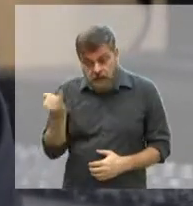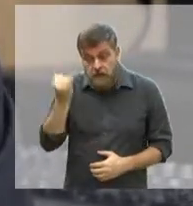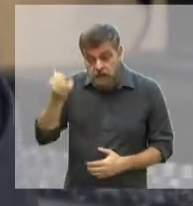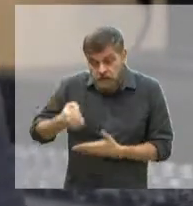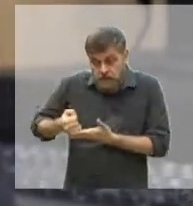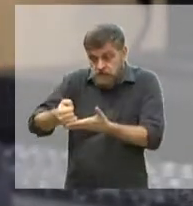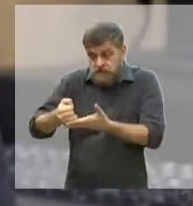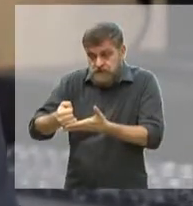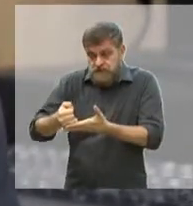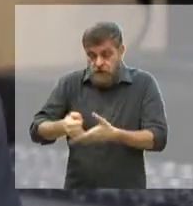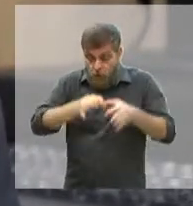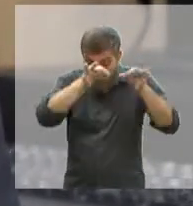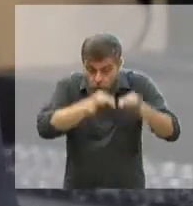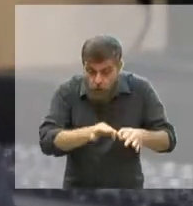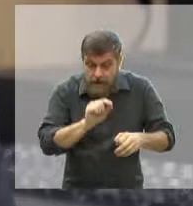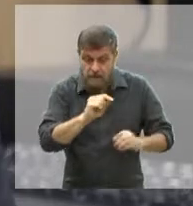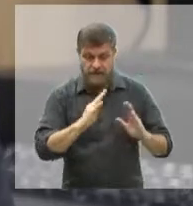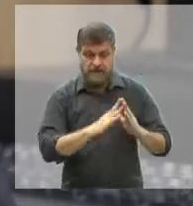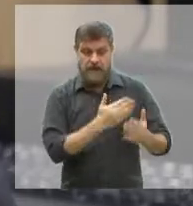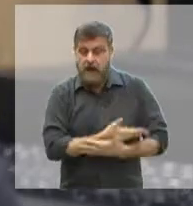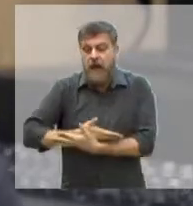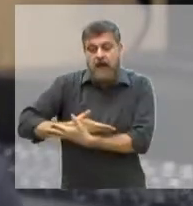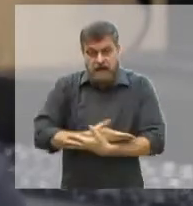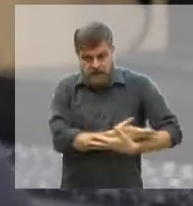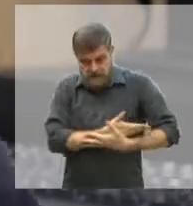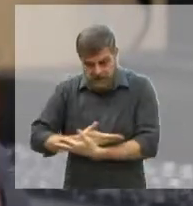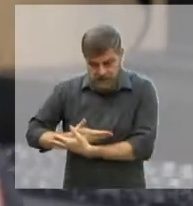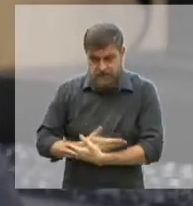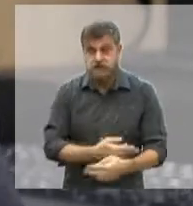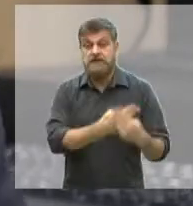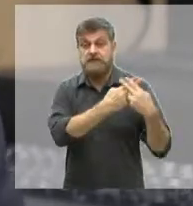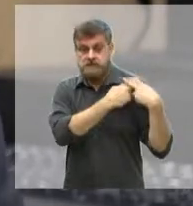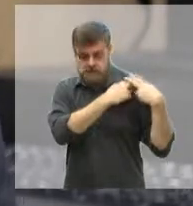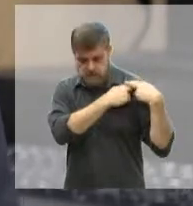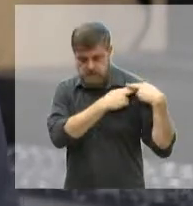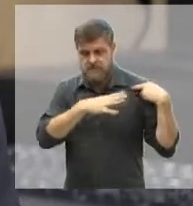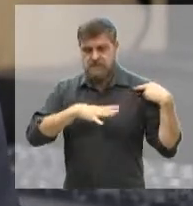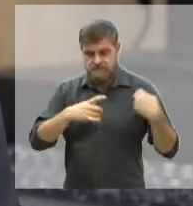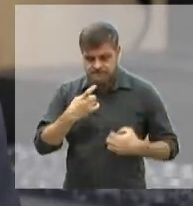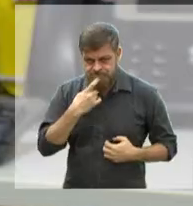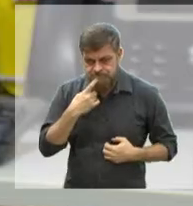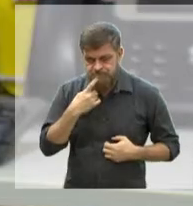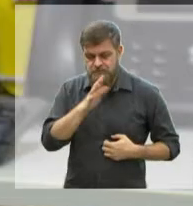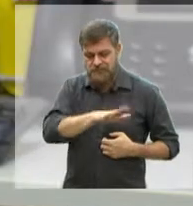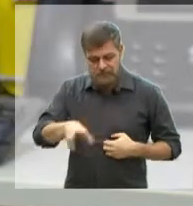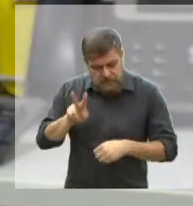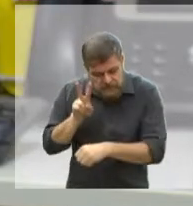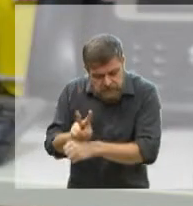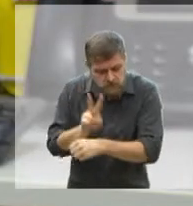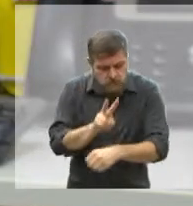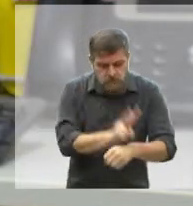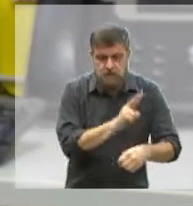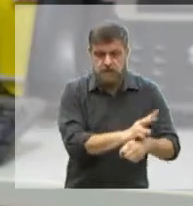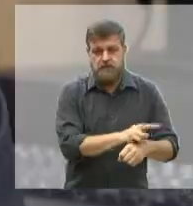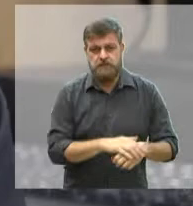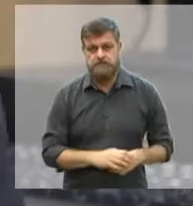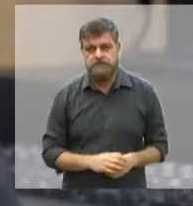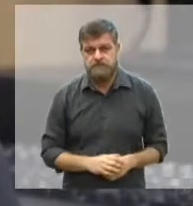ajude muito, mas não é o que a gente quer. A cidade tem o compromisso e a responsabilidade de cuidar dessas crianças. E aí, o que nos